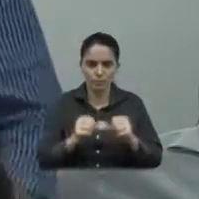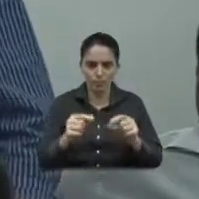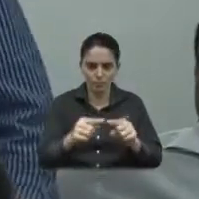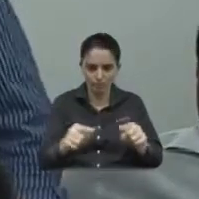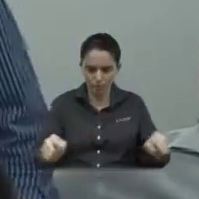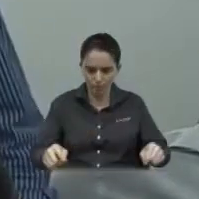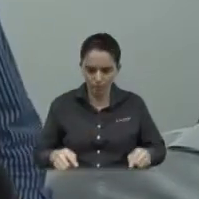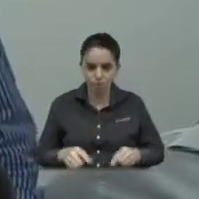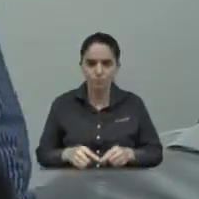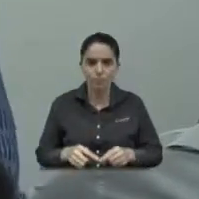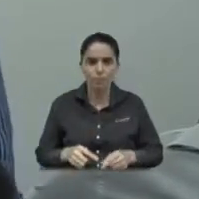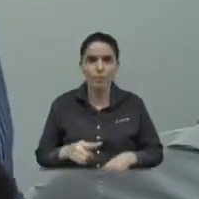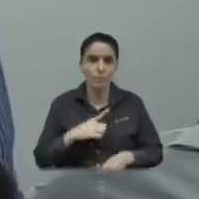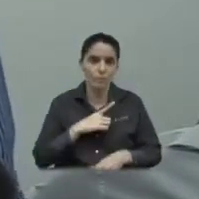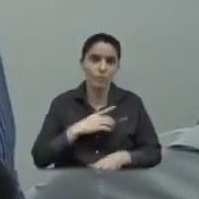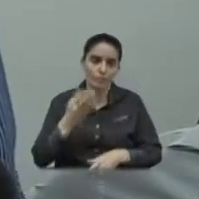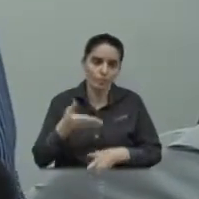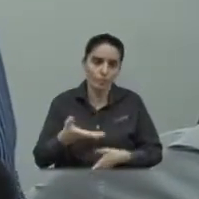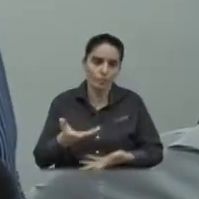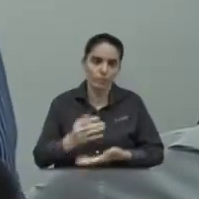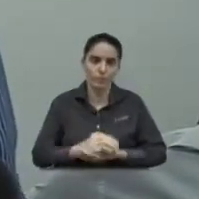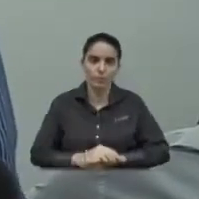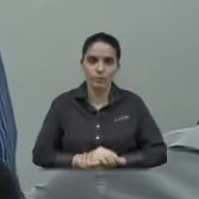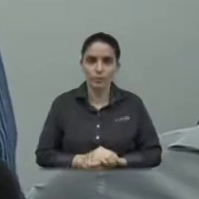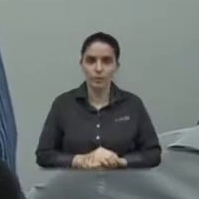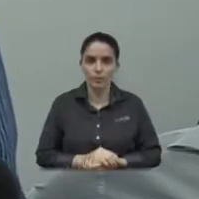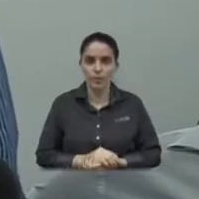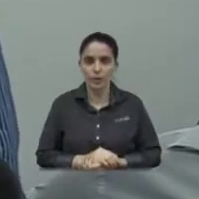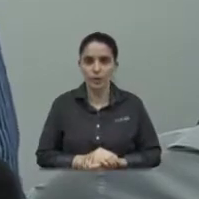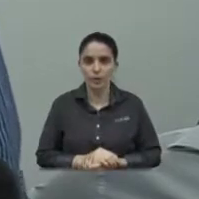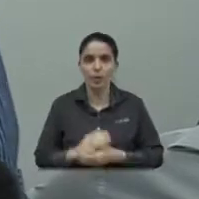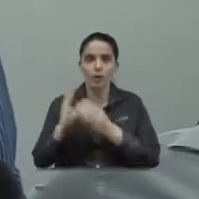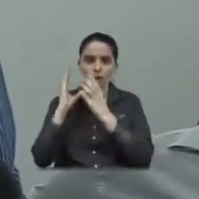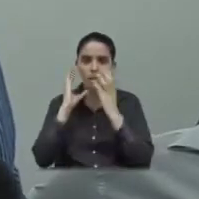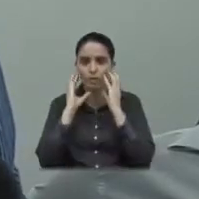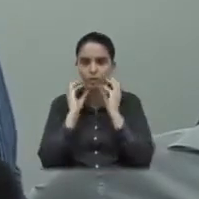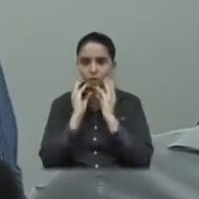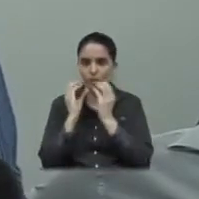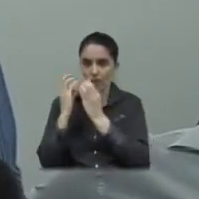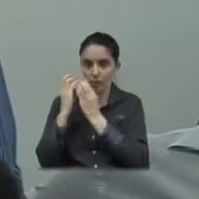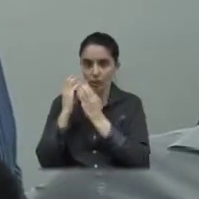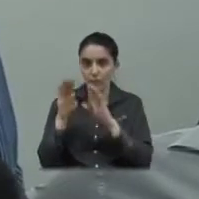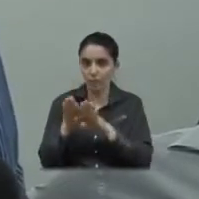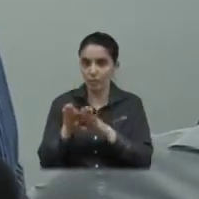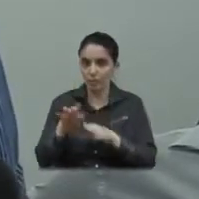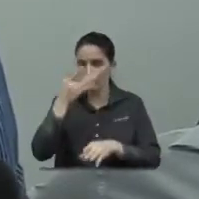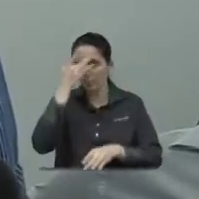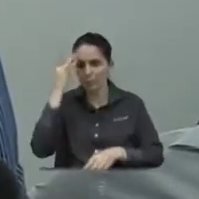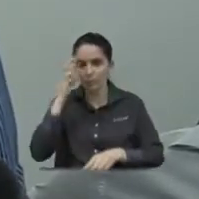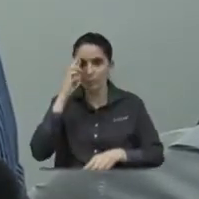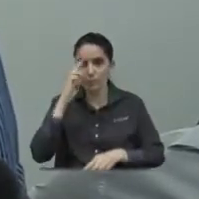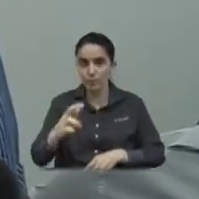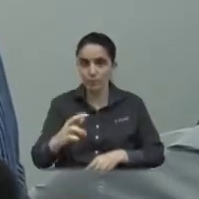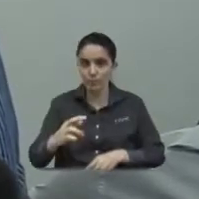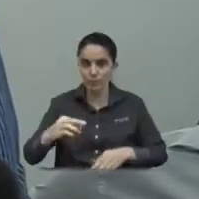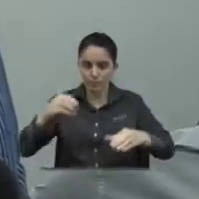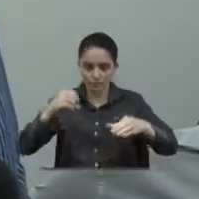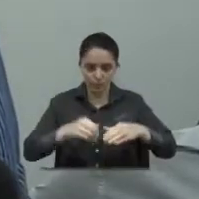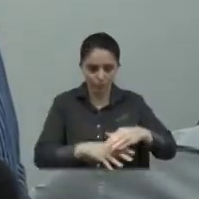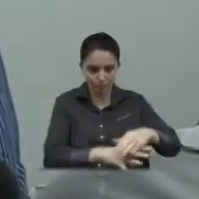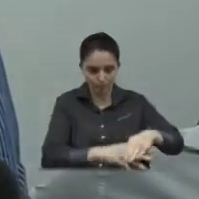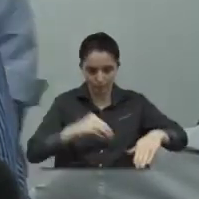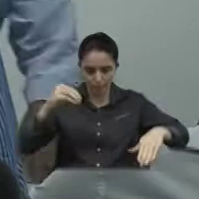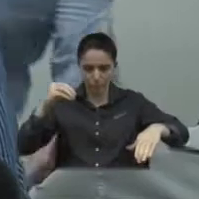existe? Uma parte, irmão. Inclusive, hoje eu fui procurado por um dono de uma gráfica para se instalar ali no